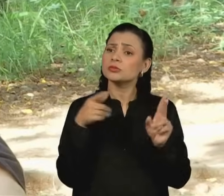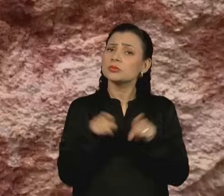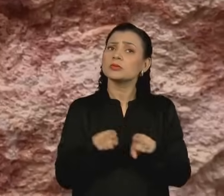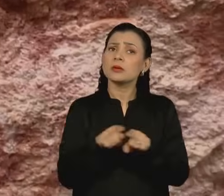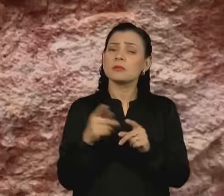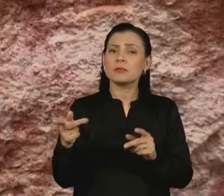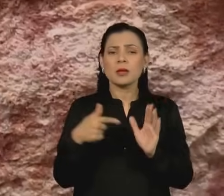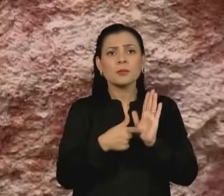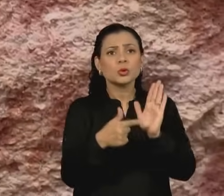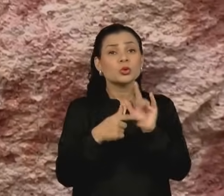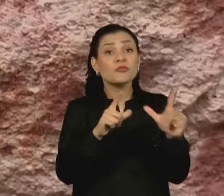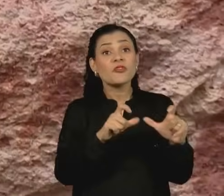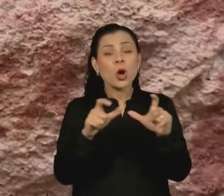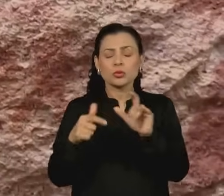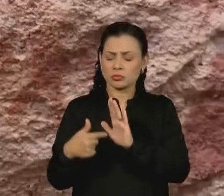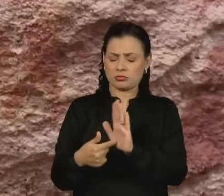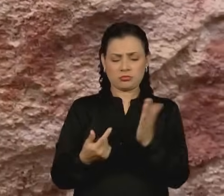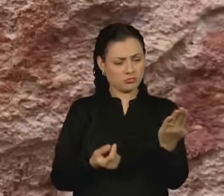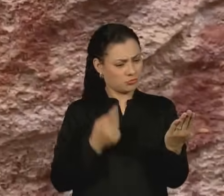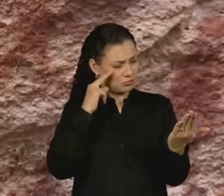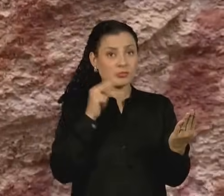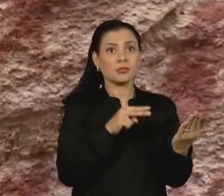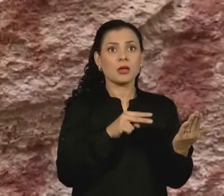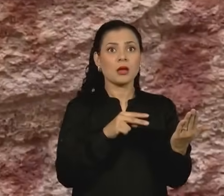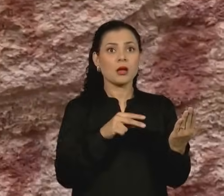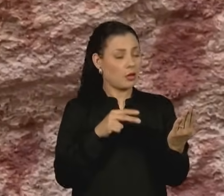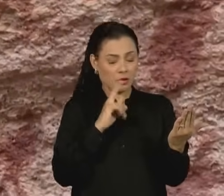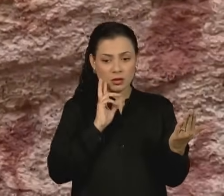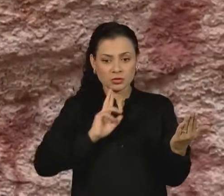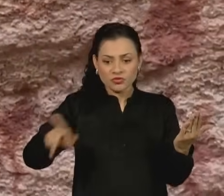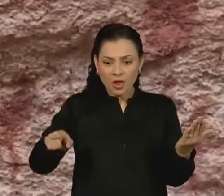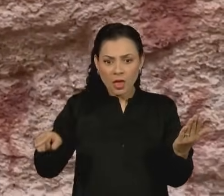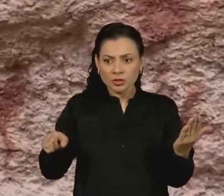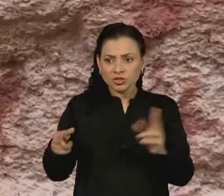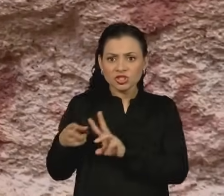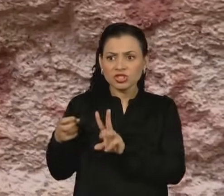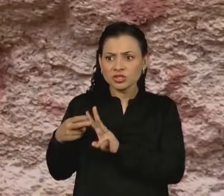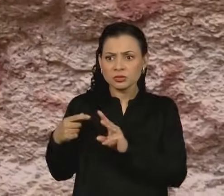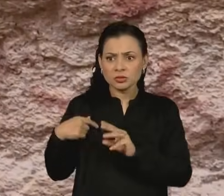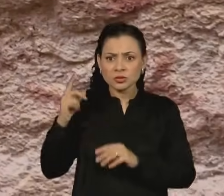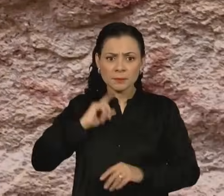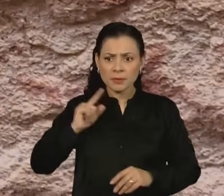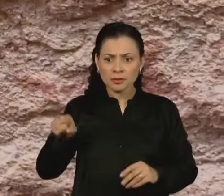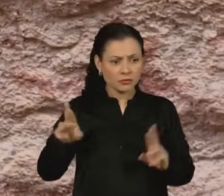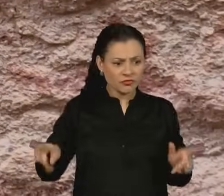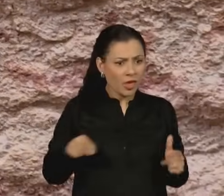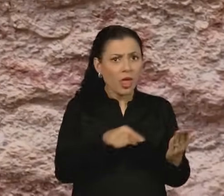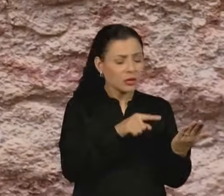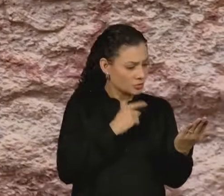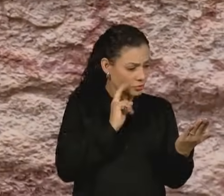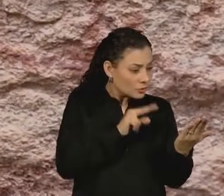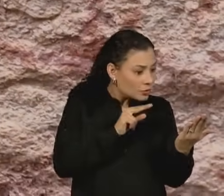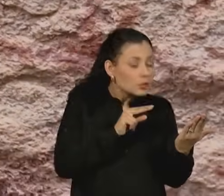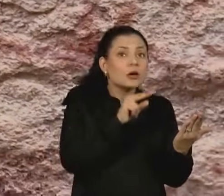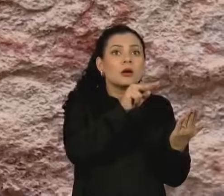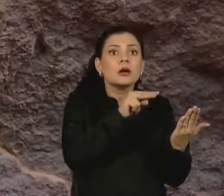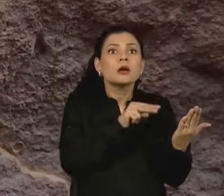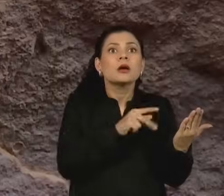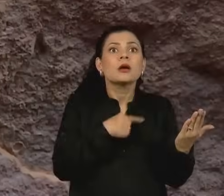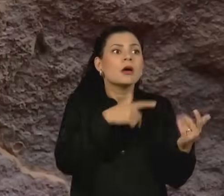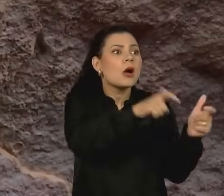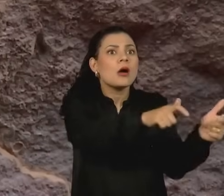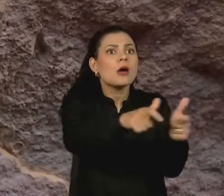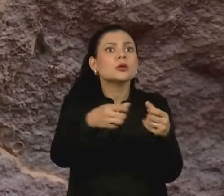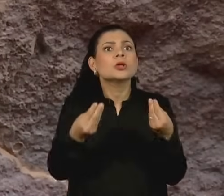mostrou umas fotos. Eu vi que eram completamente diferentes das de Minas. Ele me deu todas as indicações,